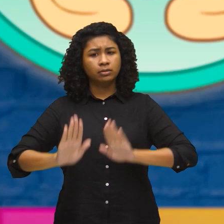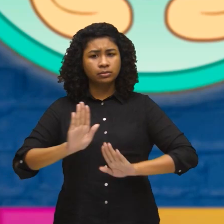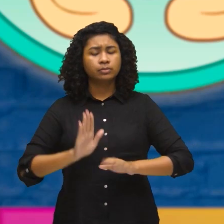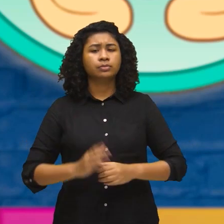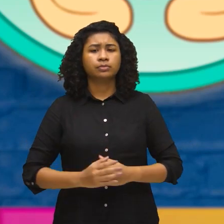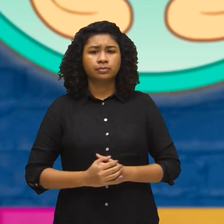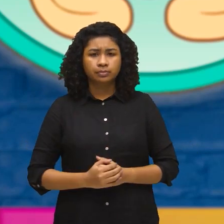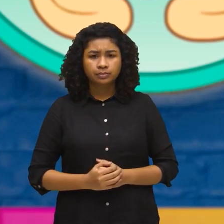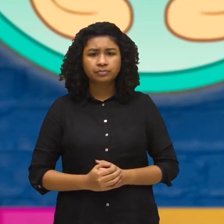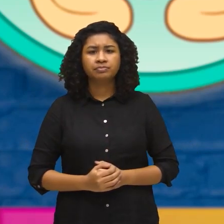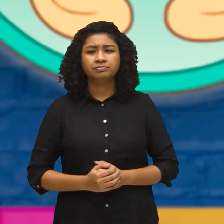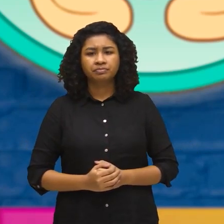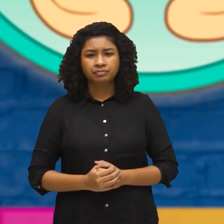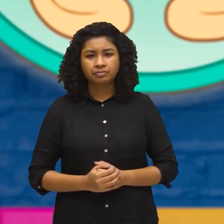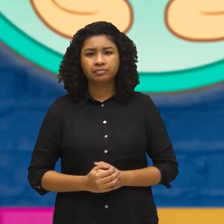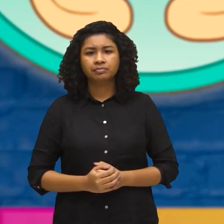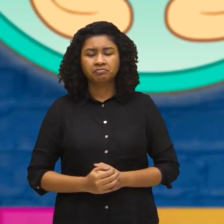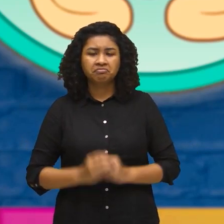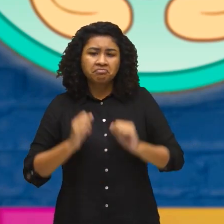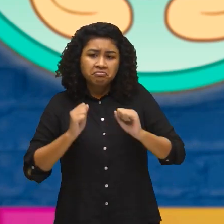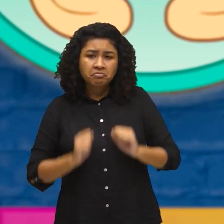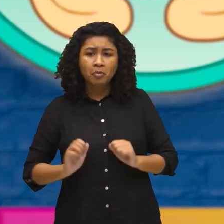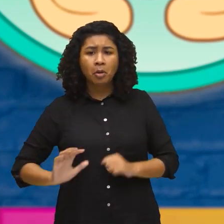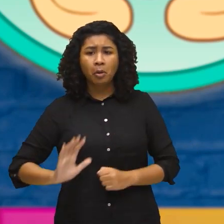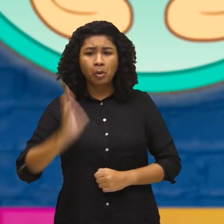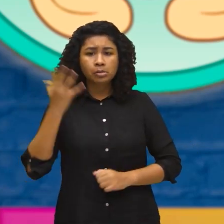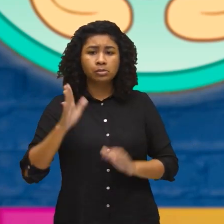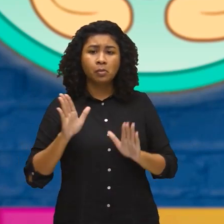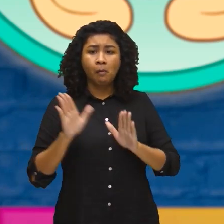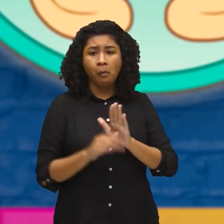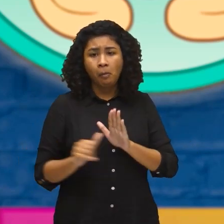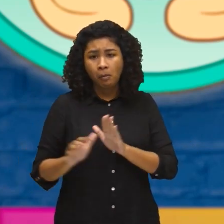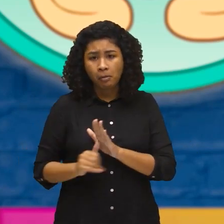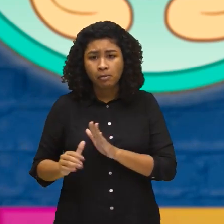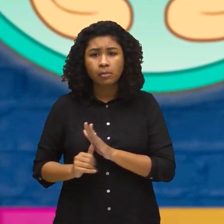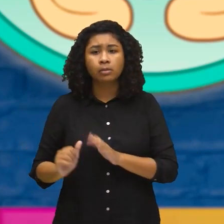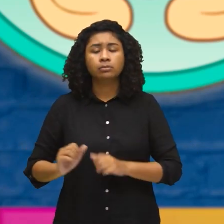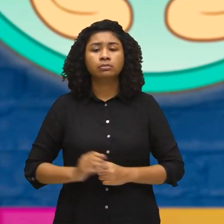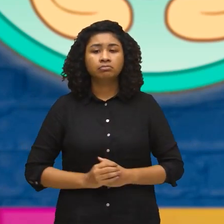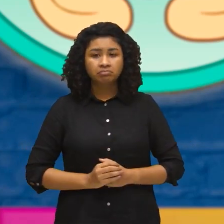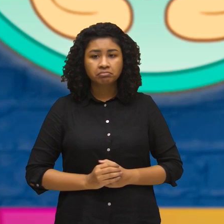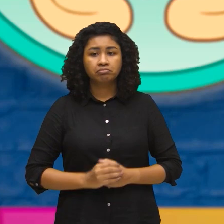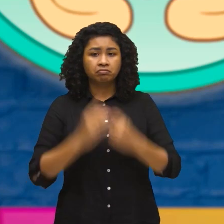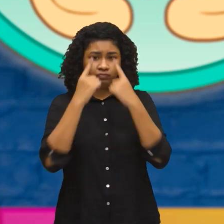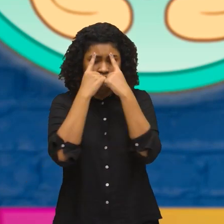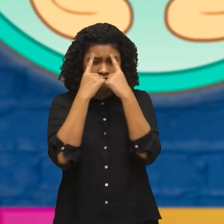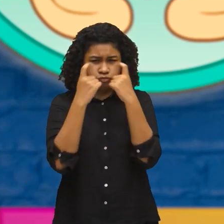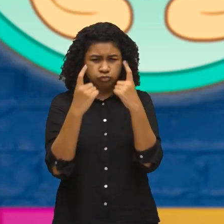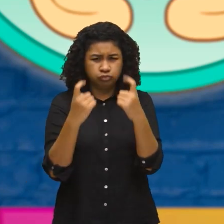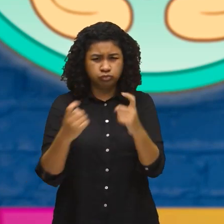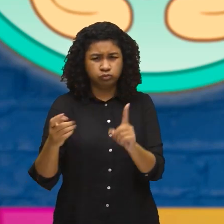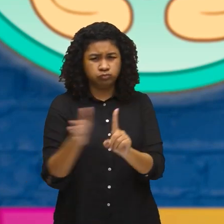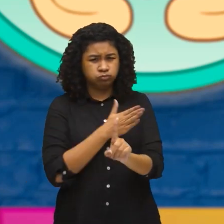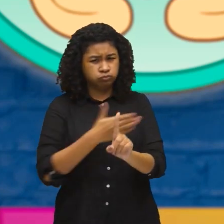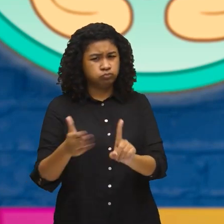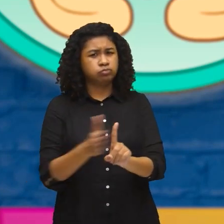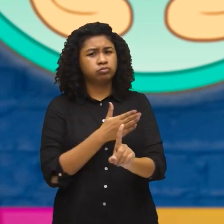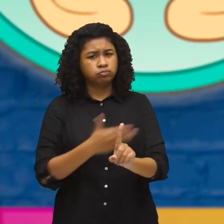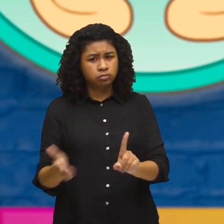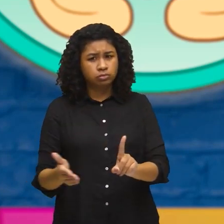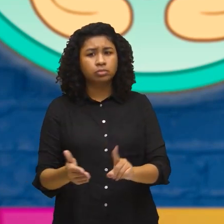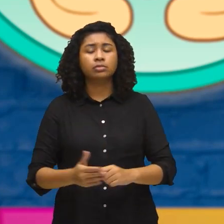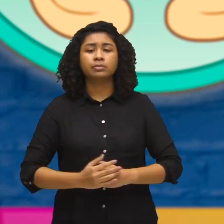Atos delinquentes, como furto, né? Agressões, que eu já falei anteriormente. Então,